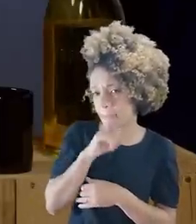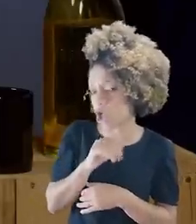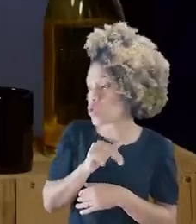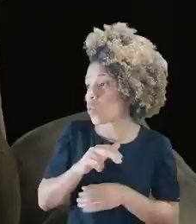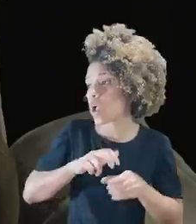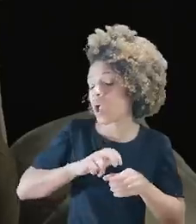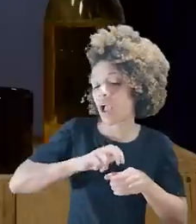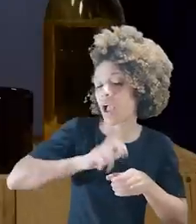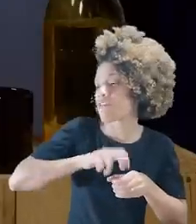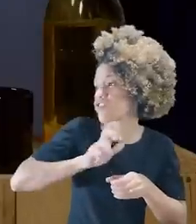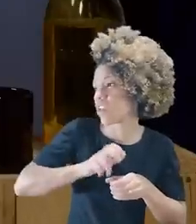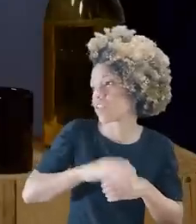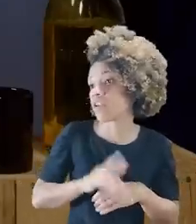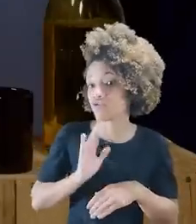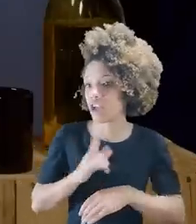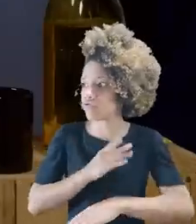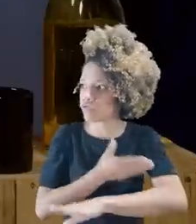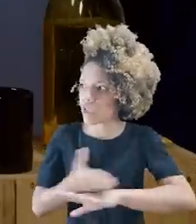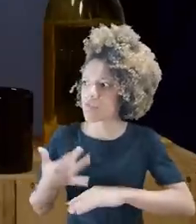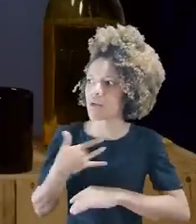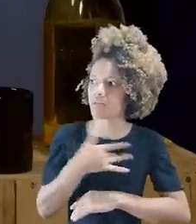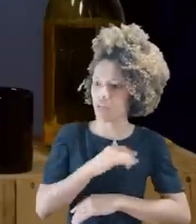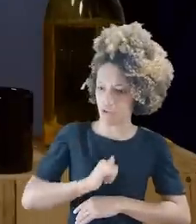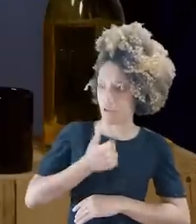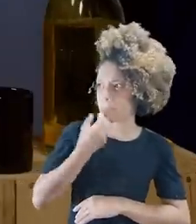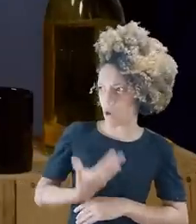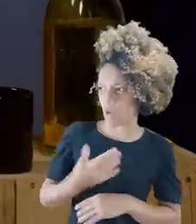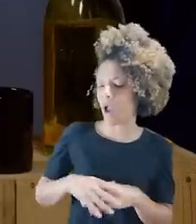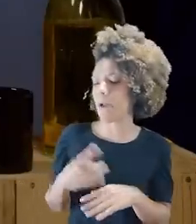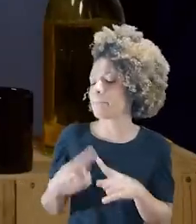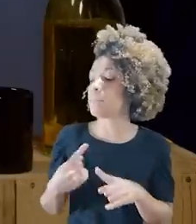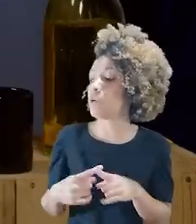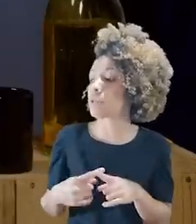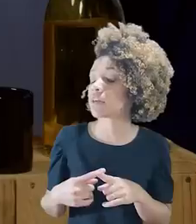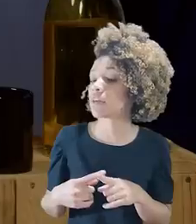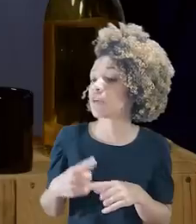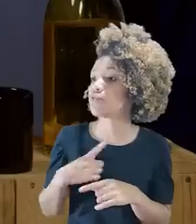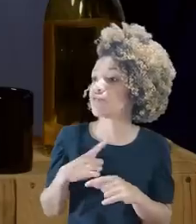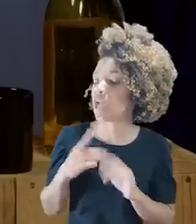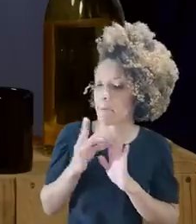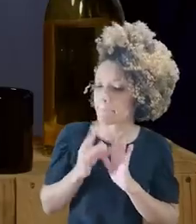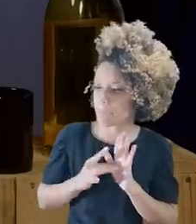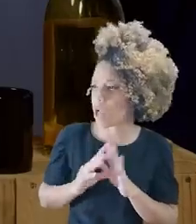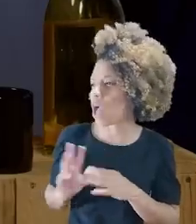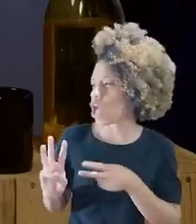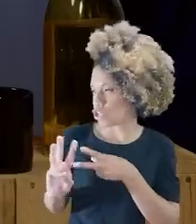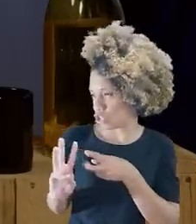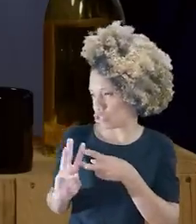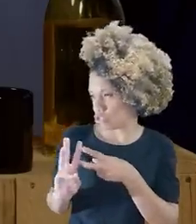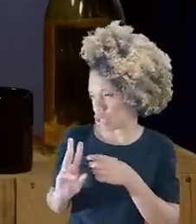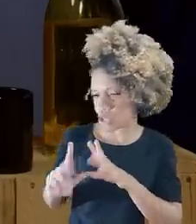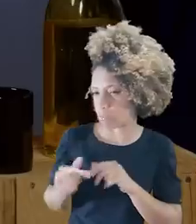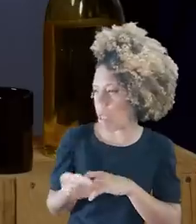referente eu já tinha hábitos meus hábitos já eram saudáveis entendi porque eu tinha essa questão muito indígena né a gente tudo não